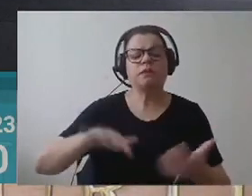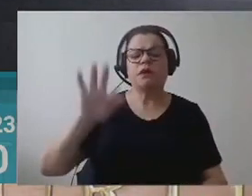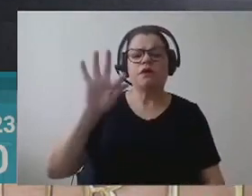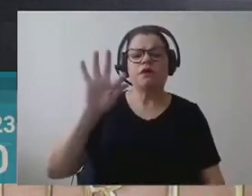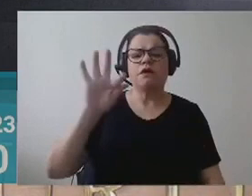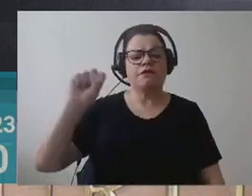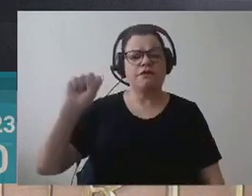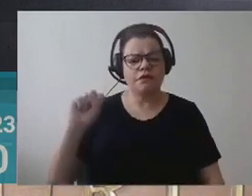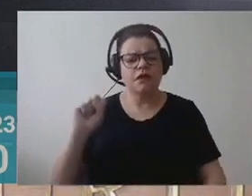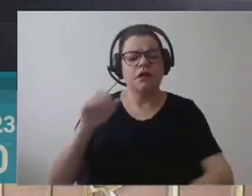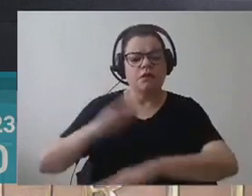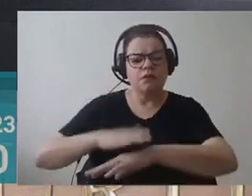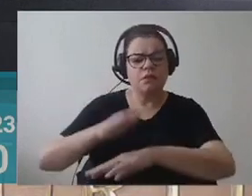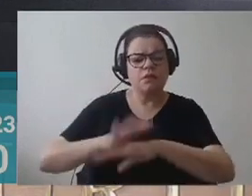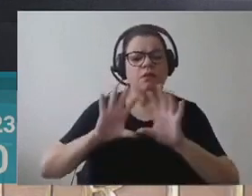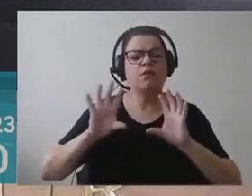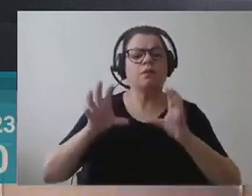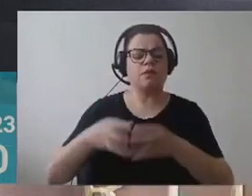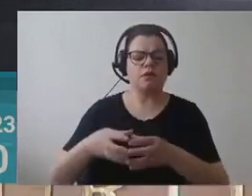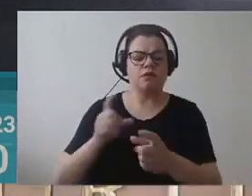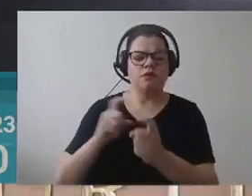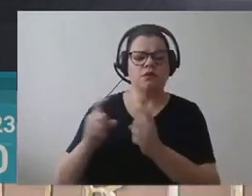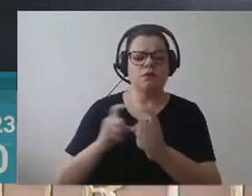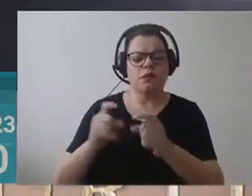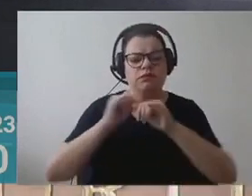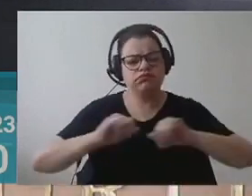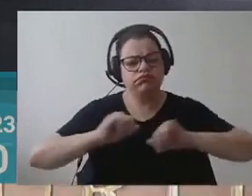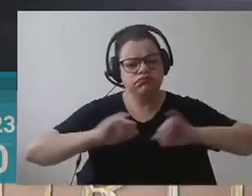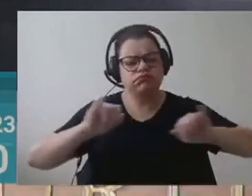que em conjunto possamos organizar uma campanha de arrecadação